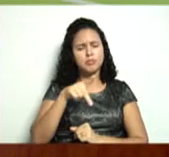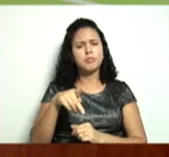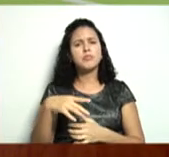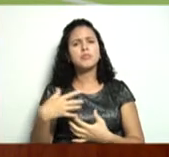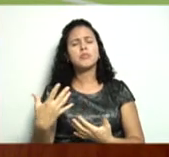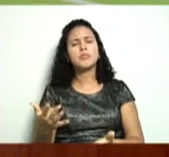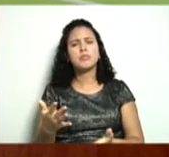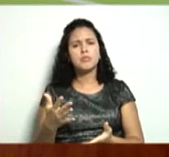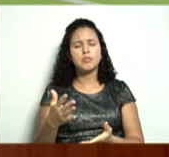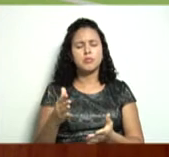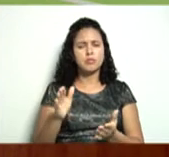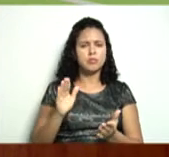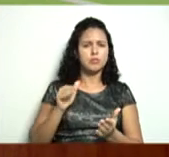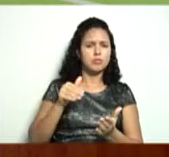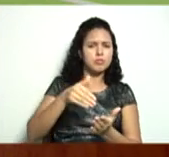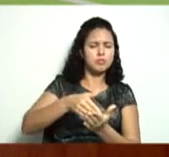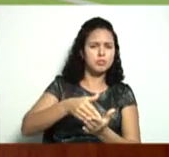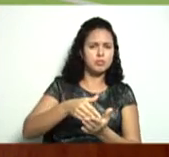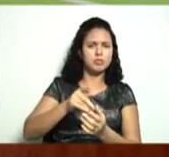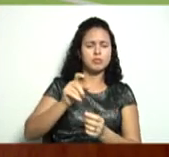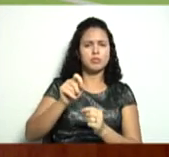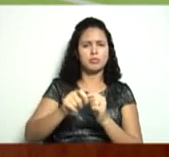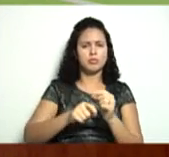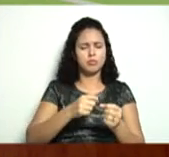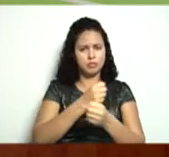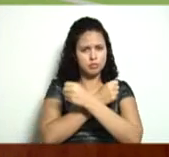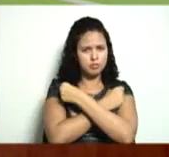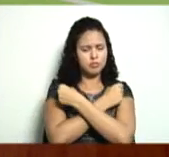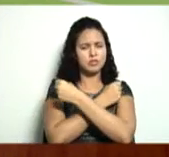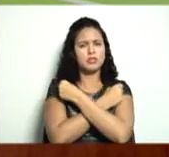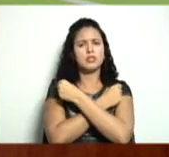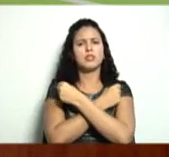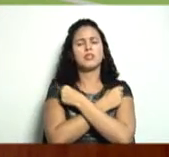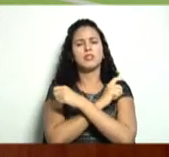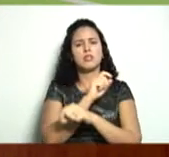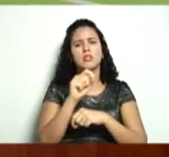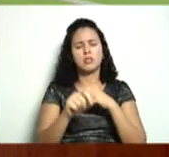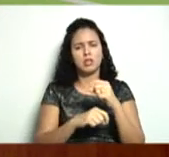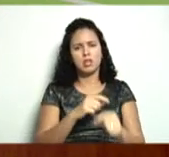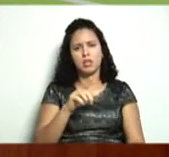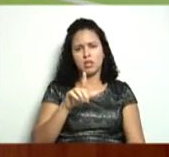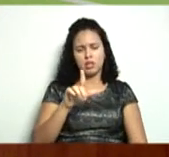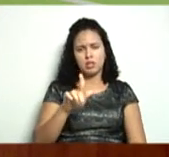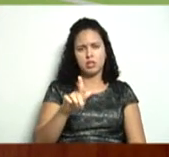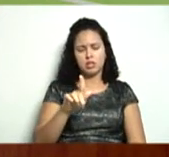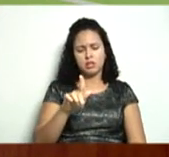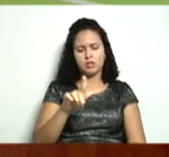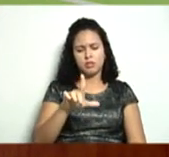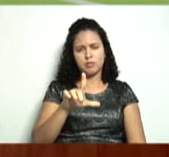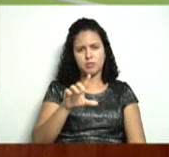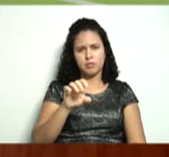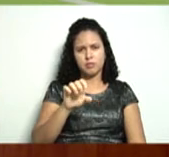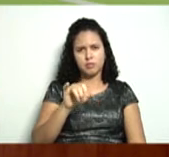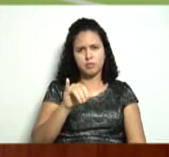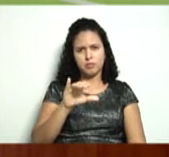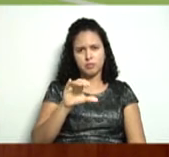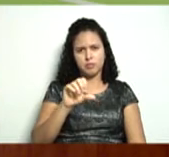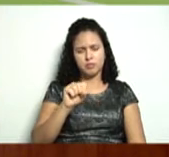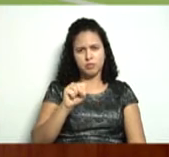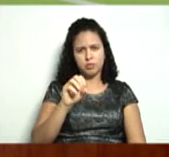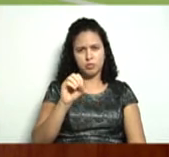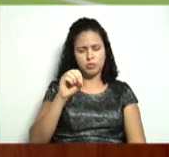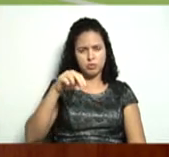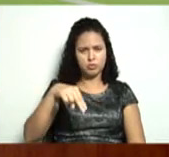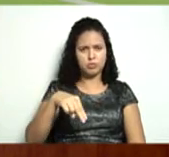do nosso conceito, eu gostaria de mandar um abraço especial aí para o Gleison Costa, do colégio lá em Rolim